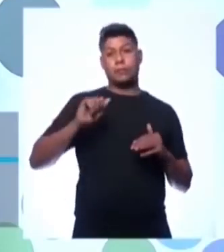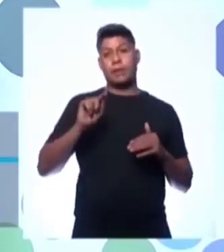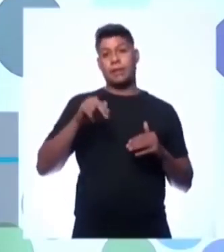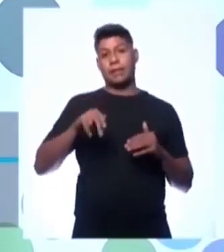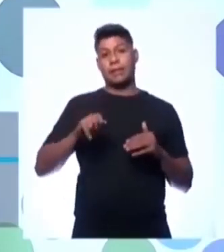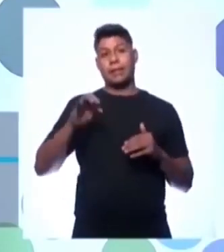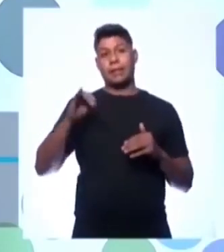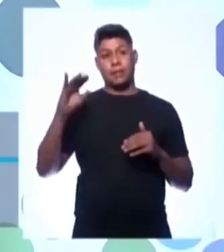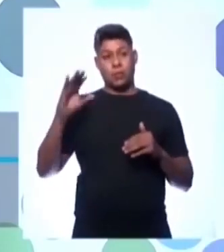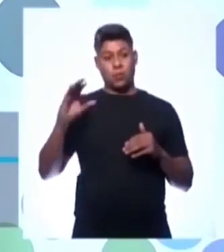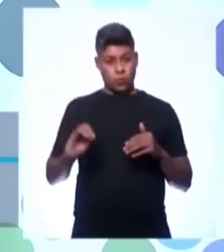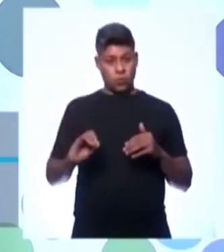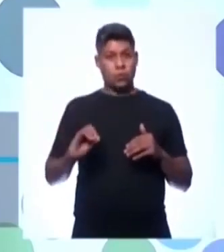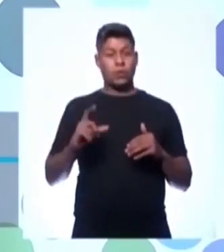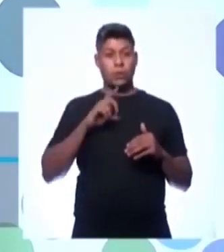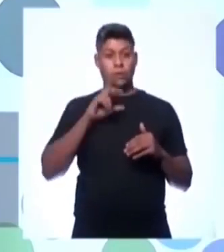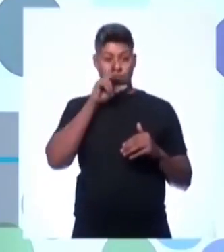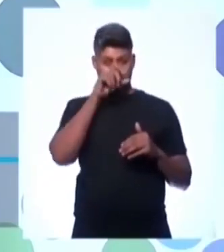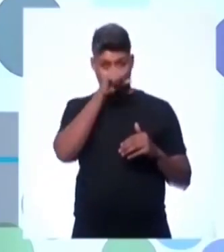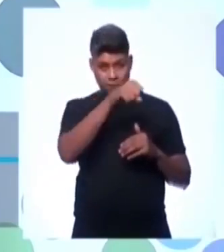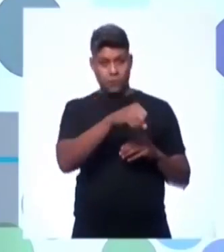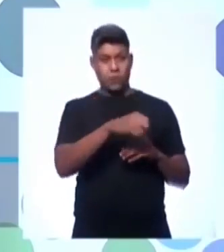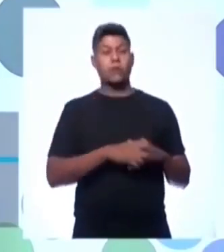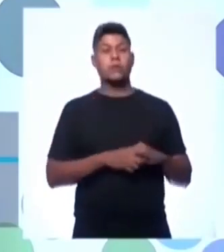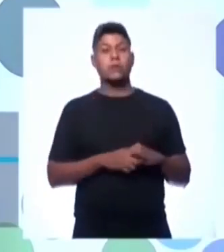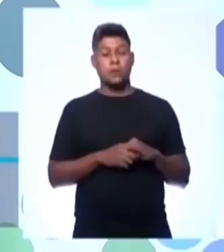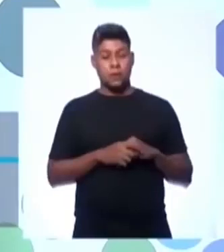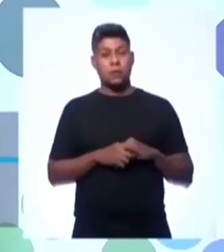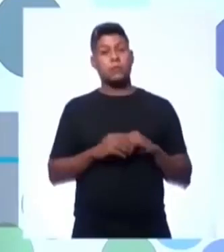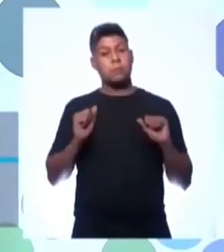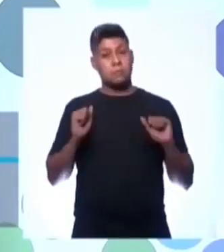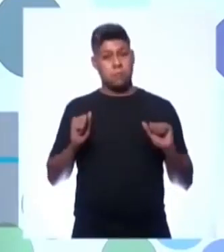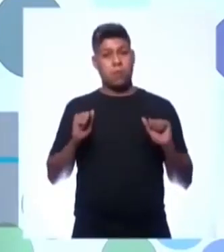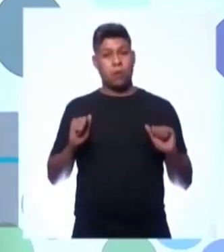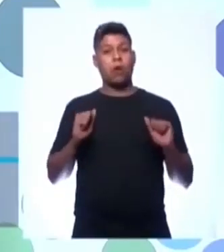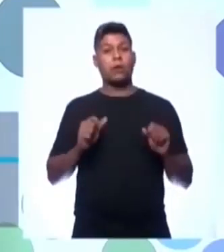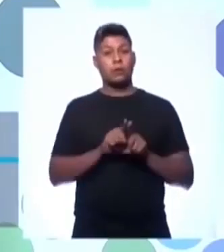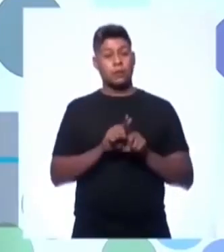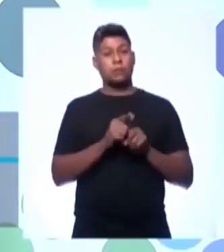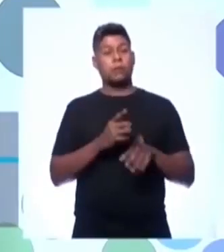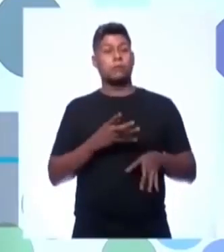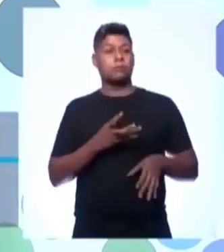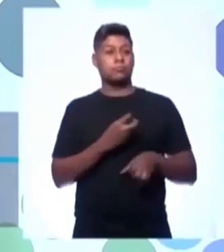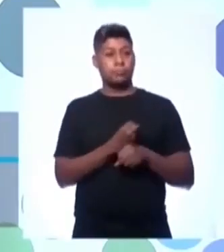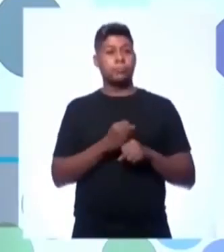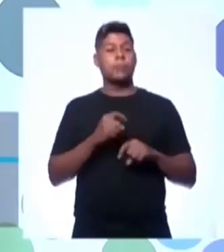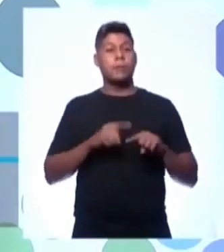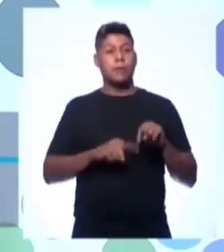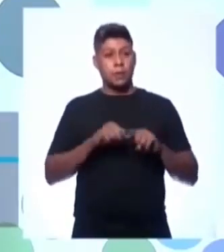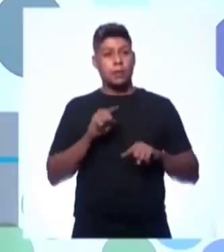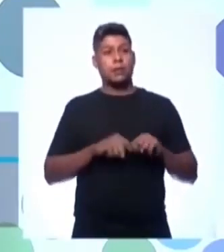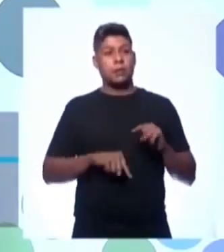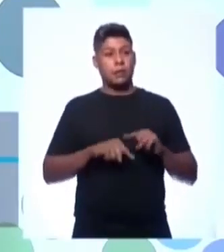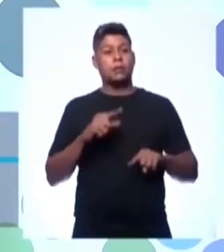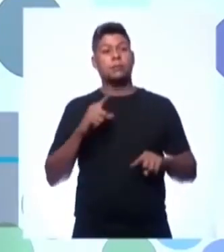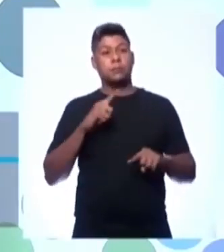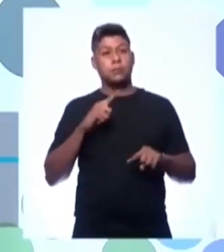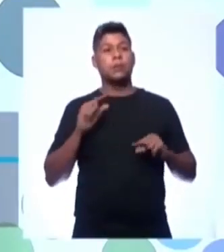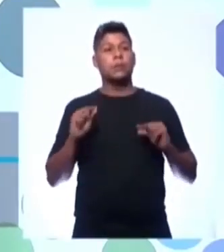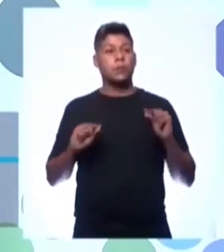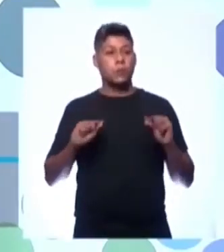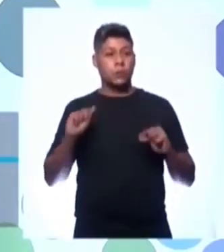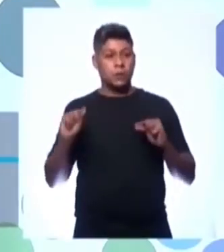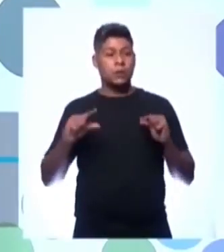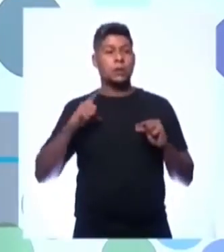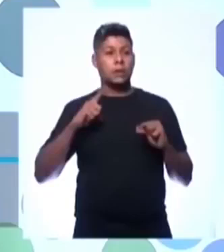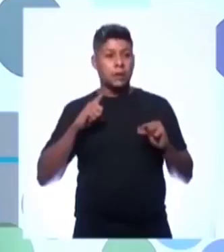circunstâncias, a intensidade da força magnética, desculpa, né? Você pode também calcular, né? E o material que a gente subiu aí,